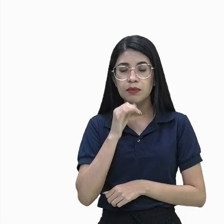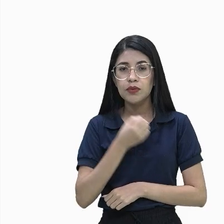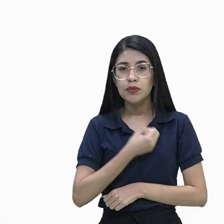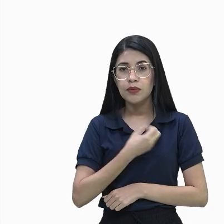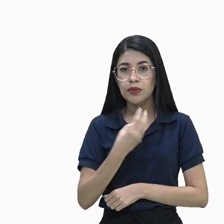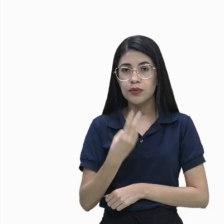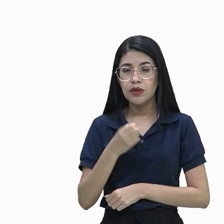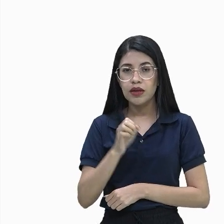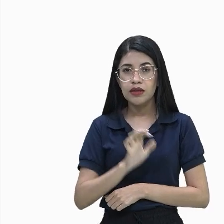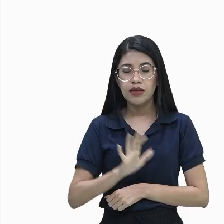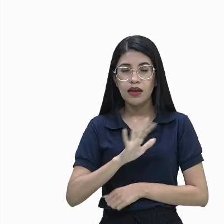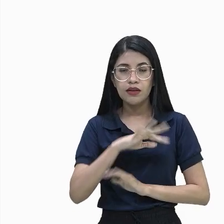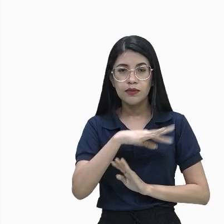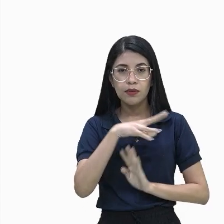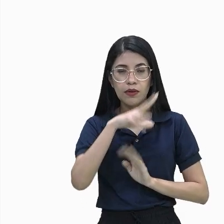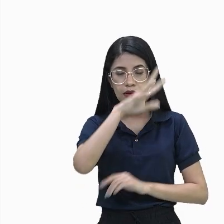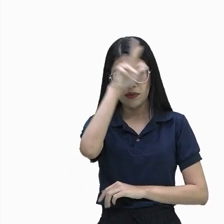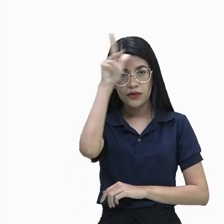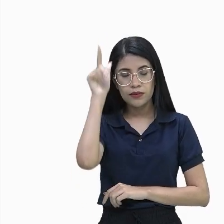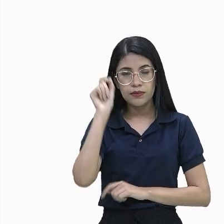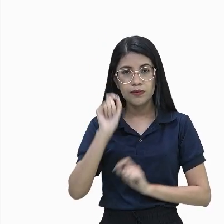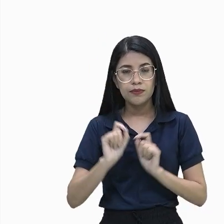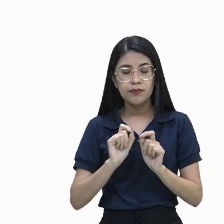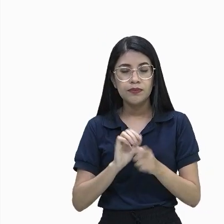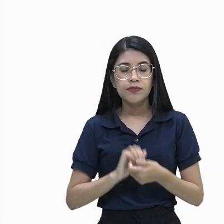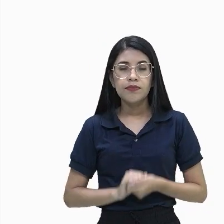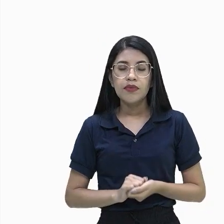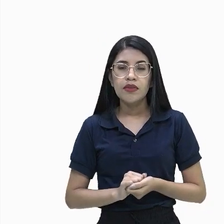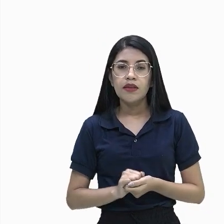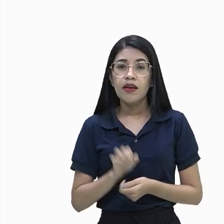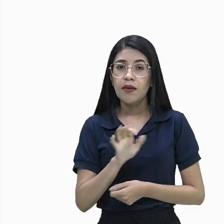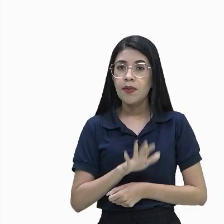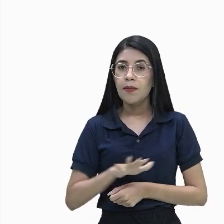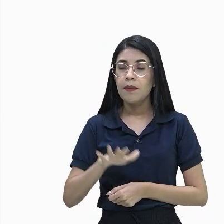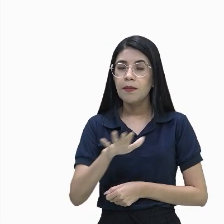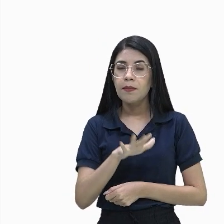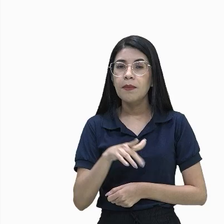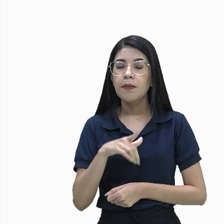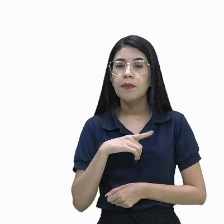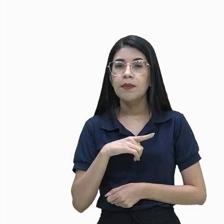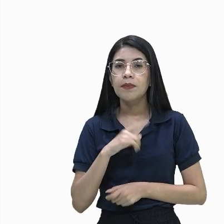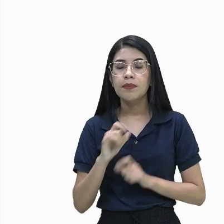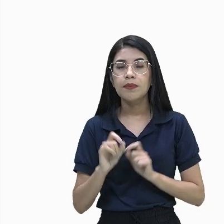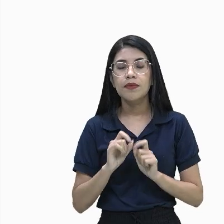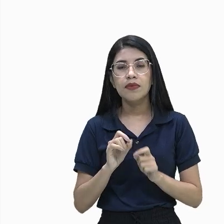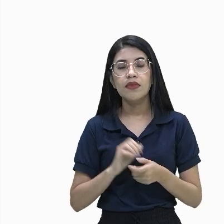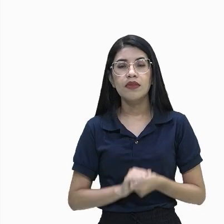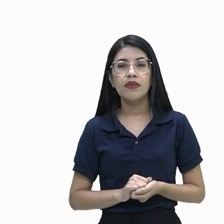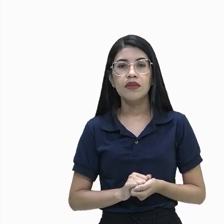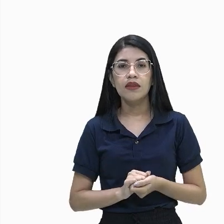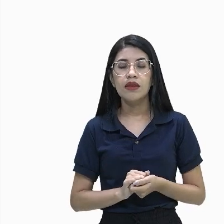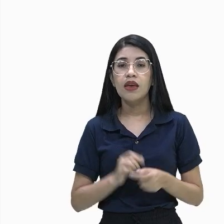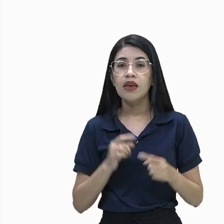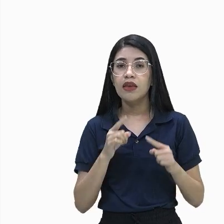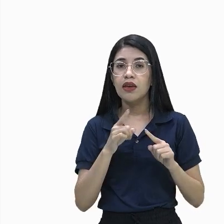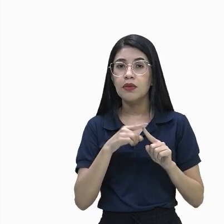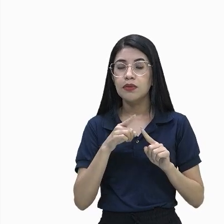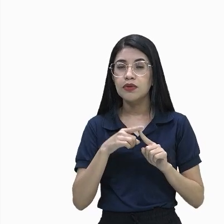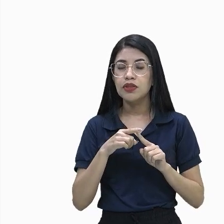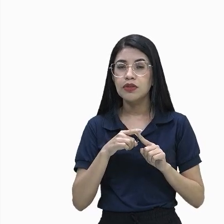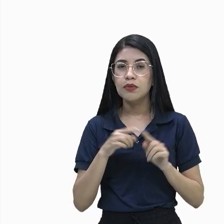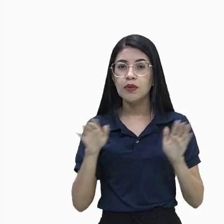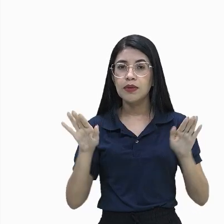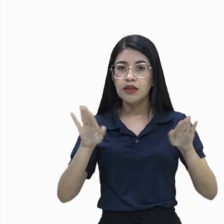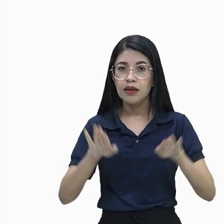nossa região, no estado do Amazonas, é uma área que acaba sendo classificado como a depressão